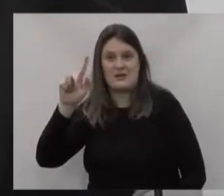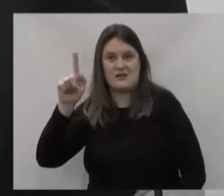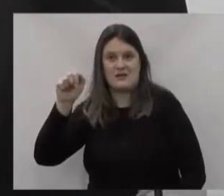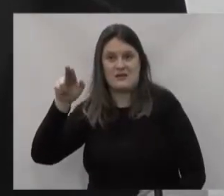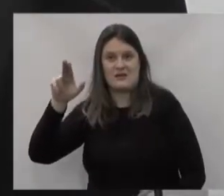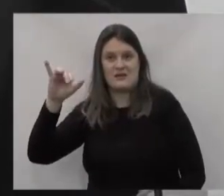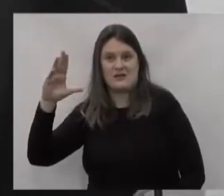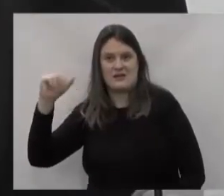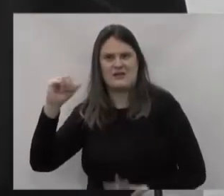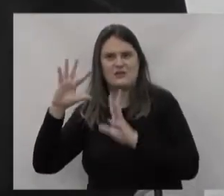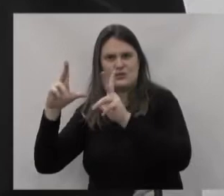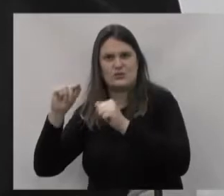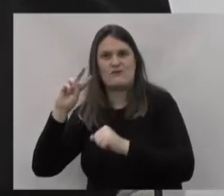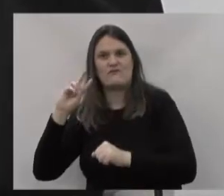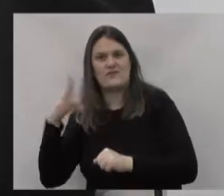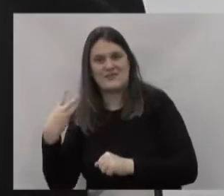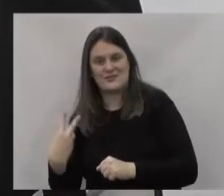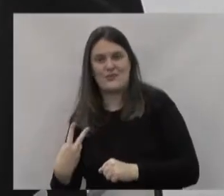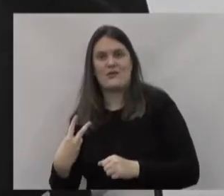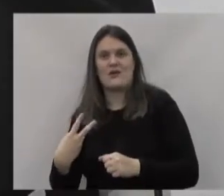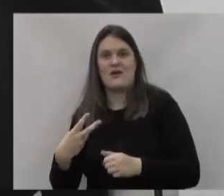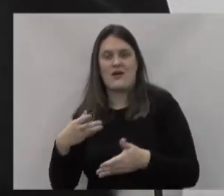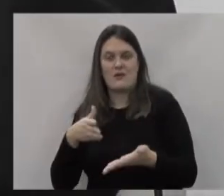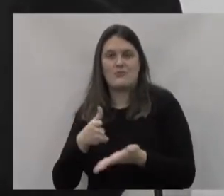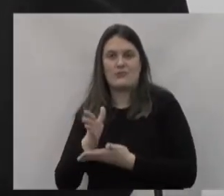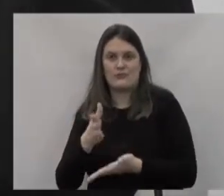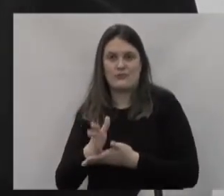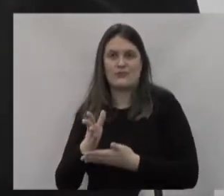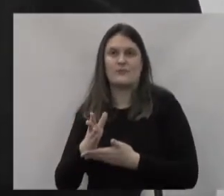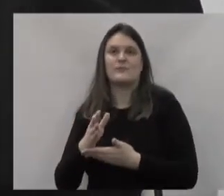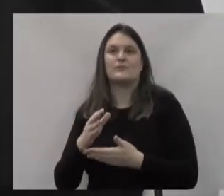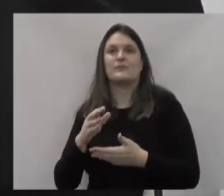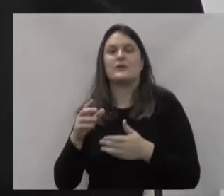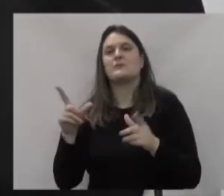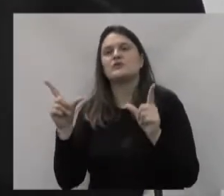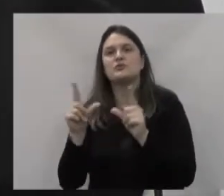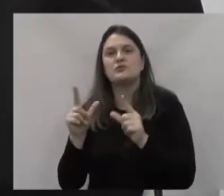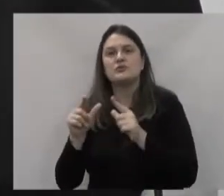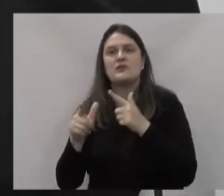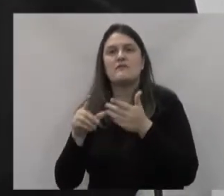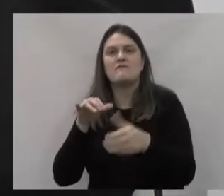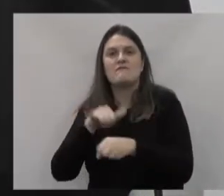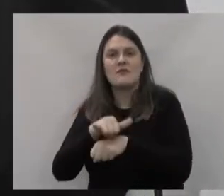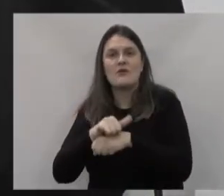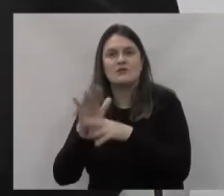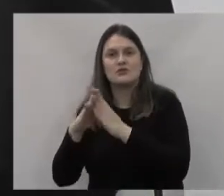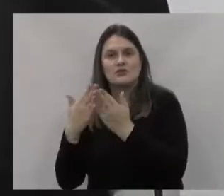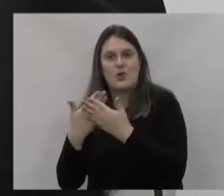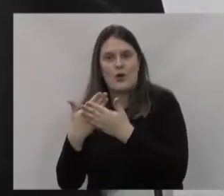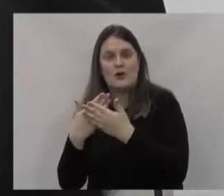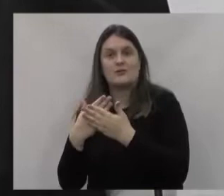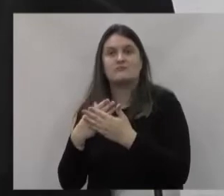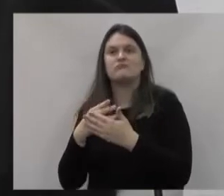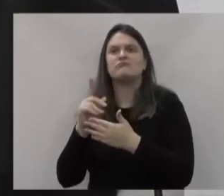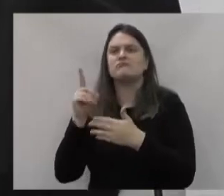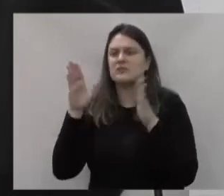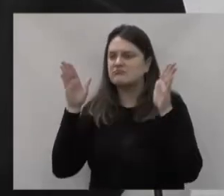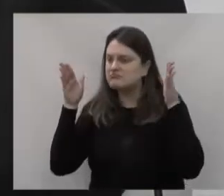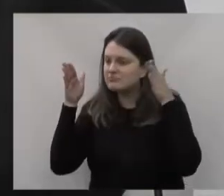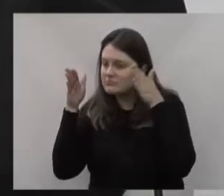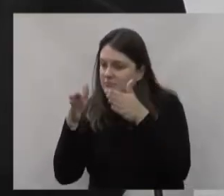Dr. Carlos e todos os vereadores, né, aprovaram sobre evasão escolar. Um ponto bem importante,